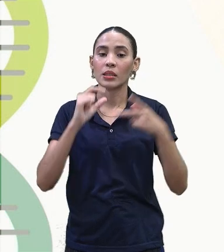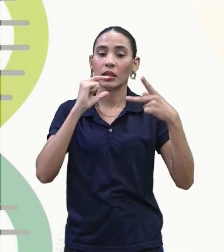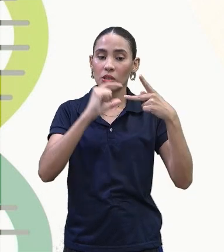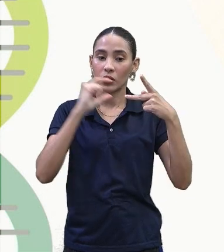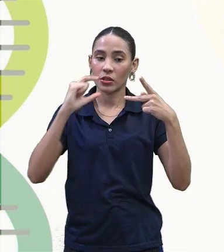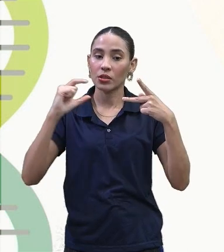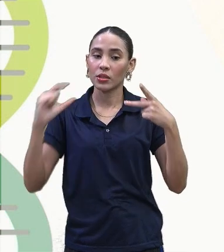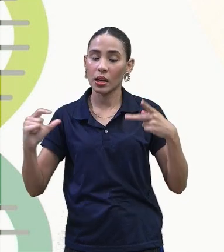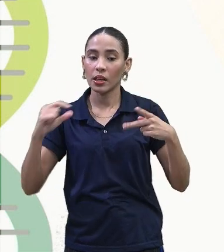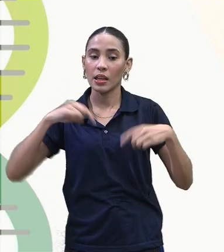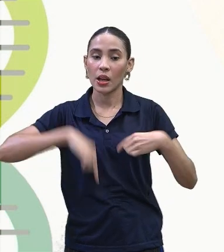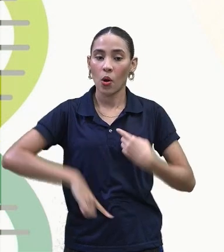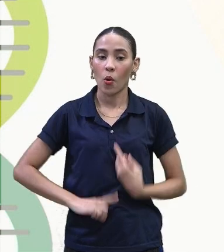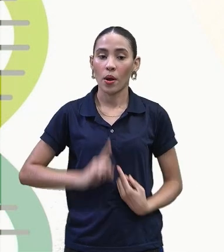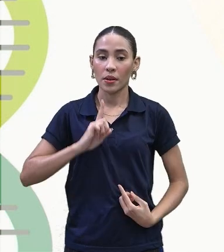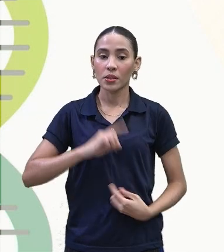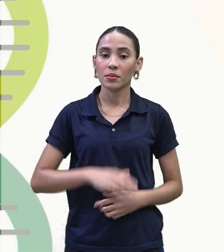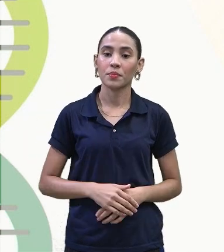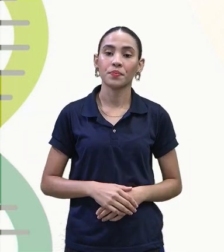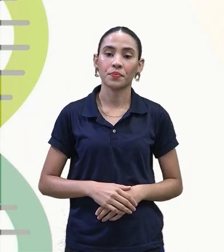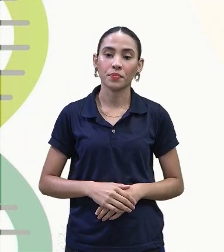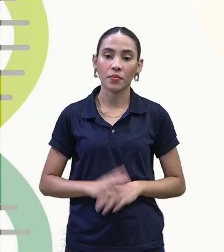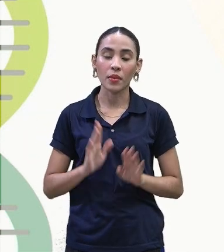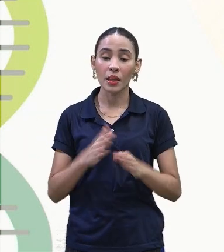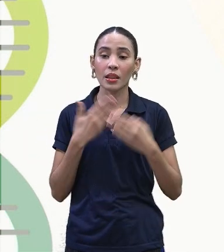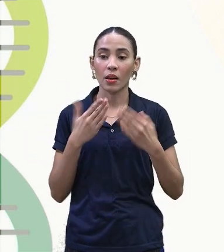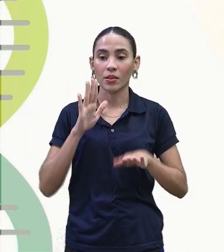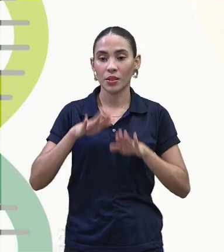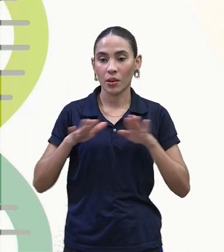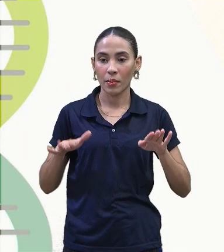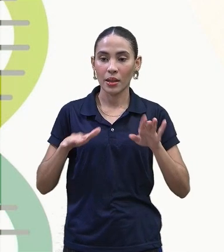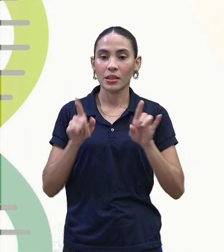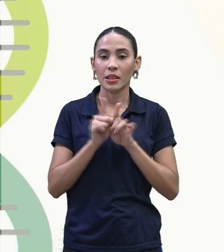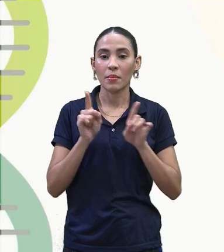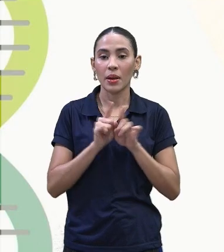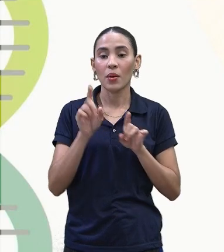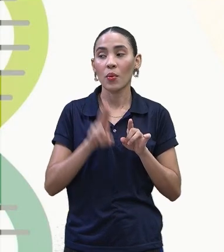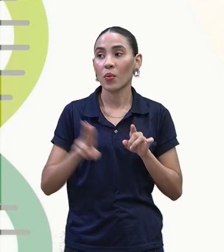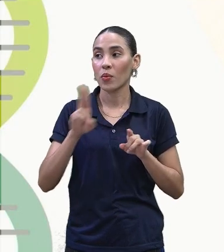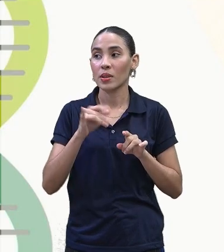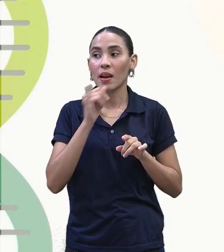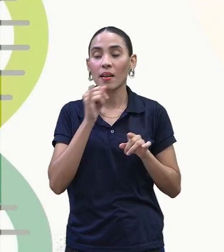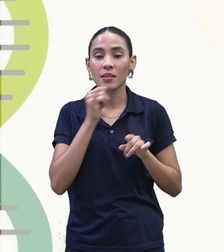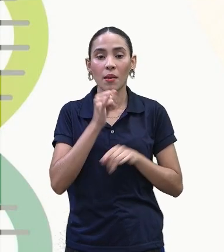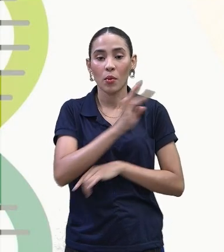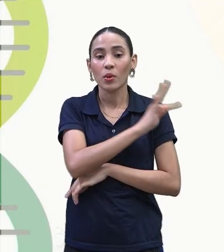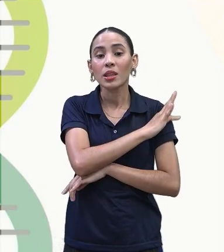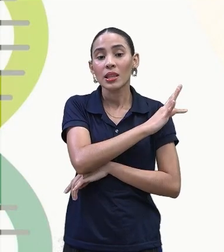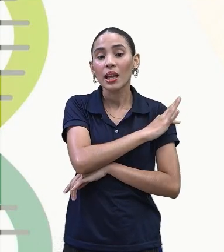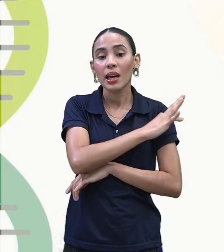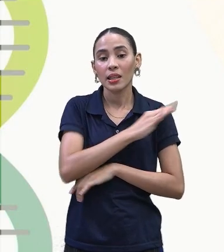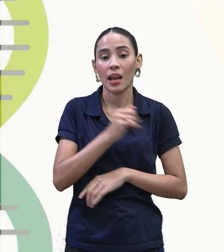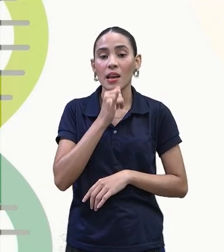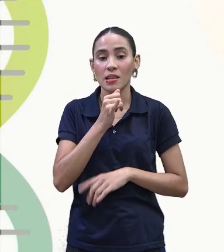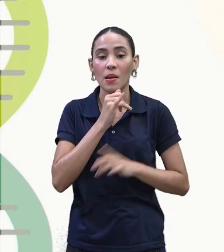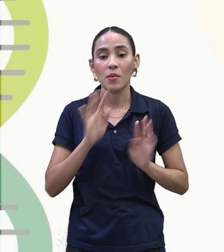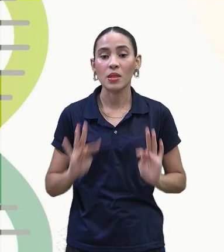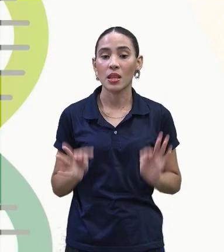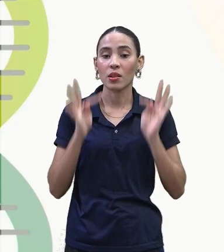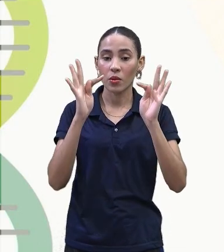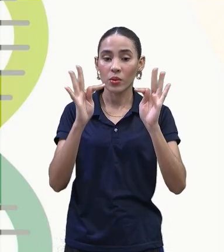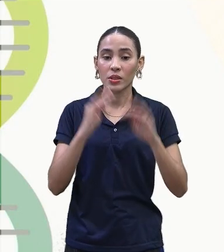genes em organismos. E, geralmente, a gente utiliza, então, técnicas, né, como a